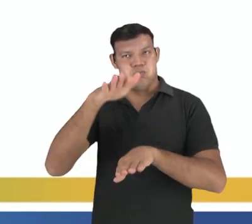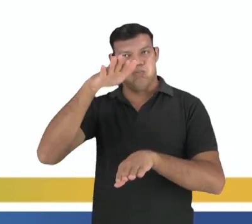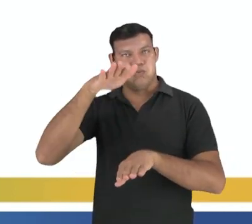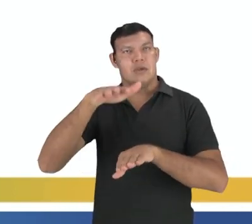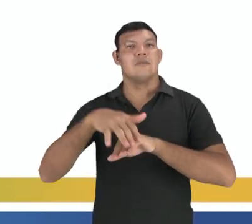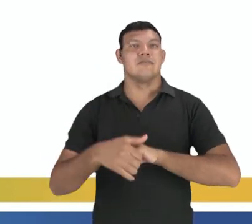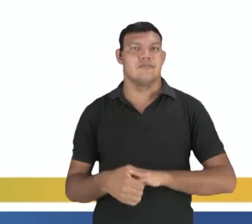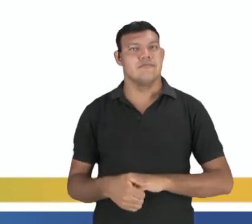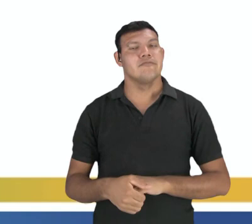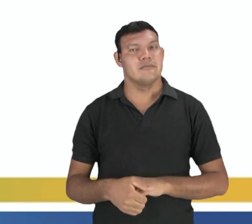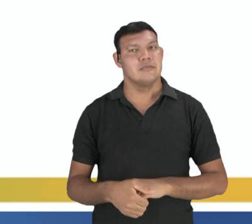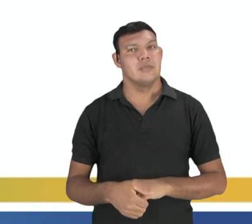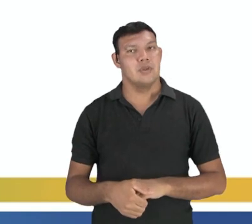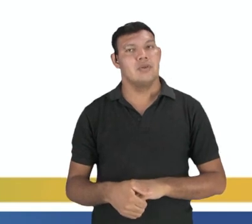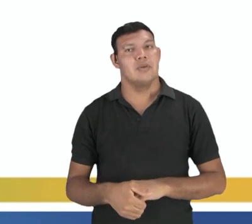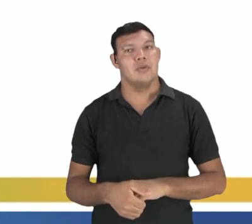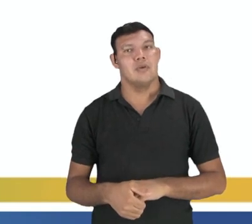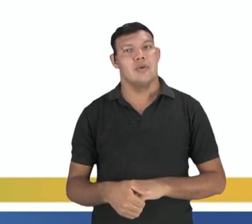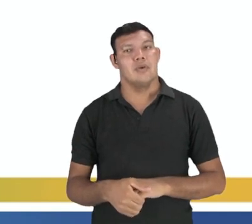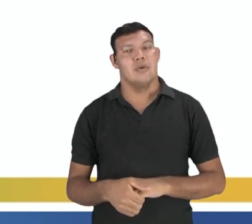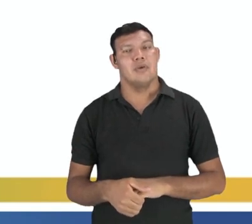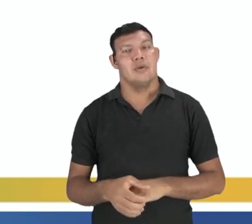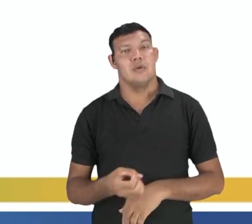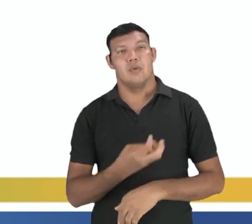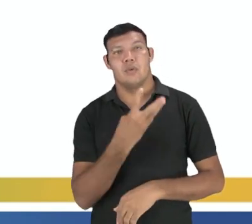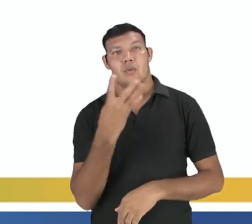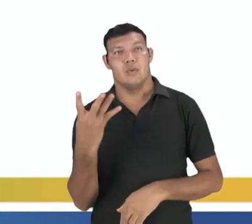12ª pilha, teremos